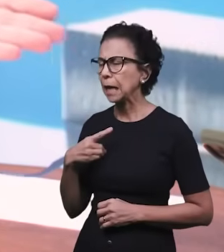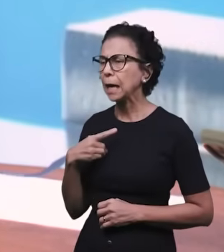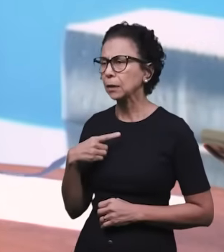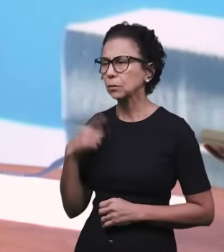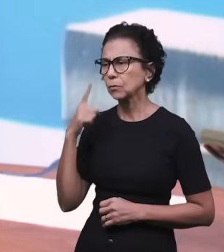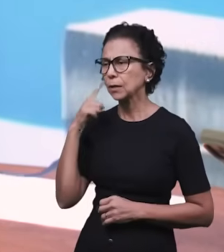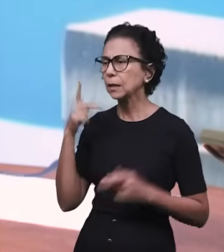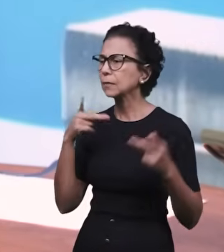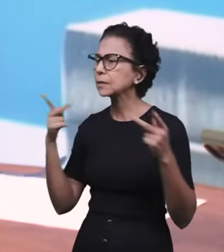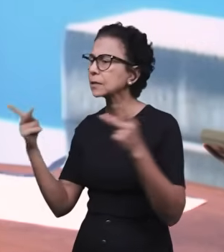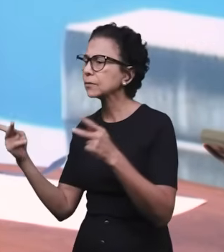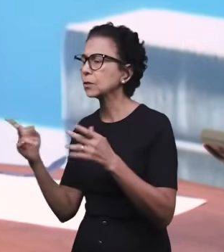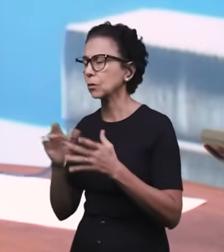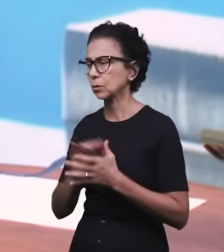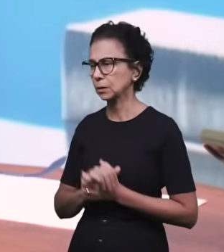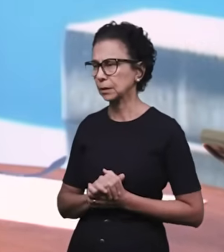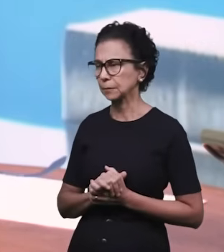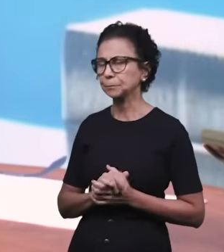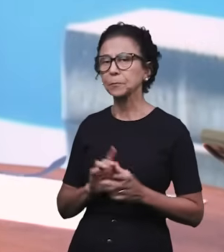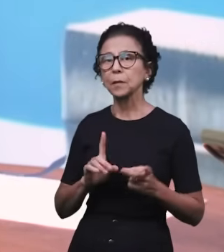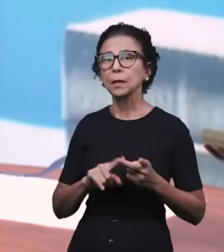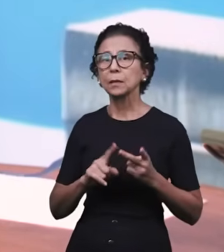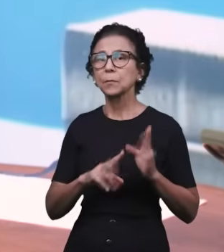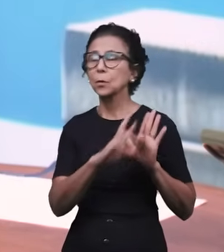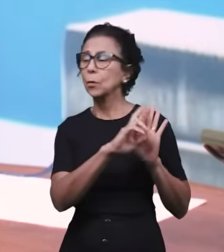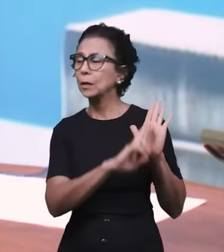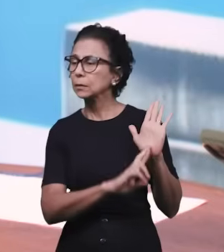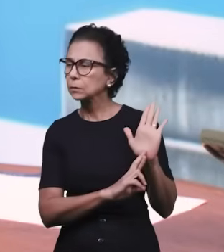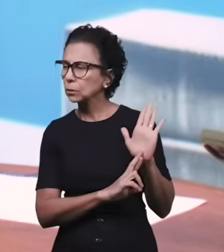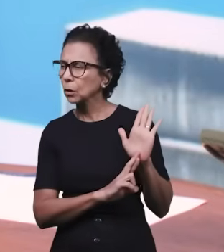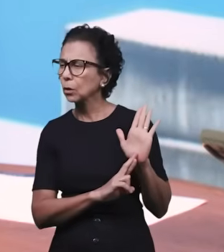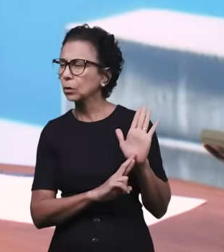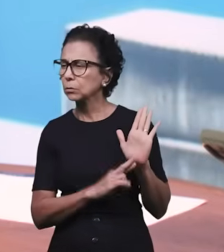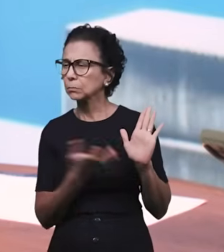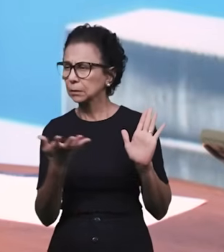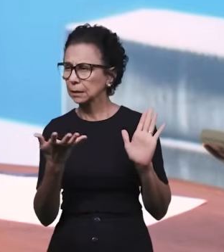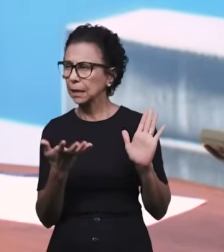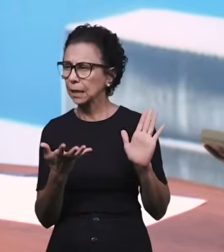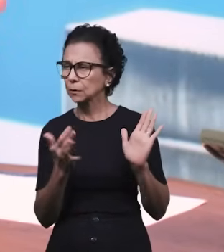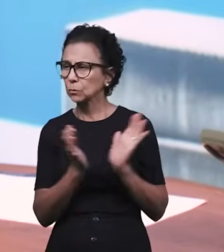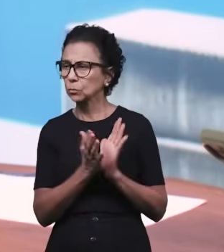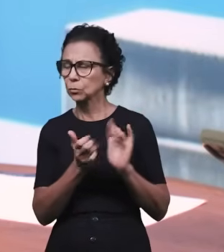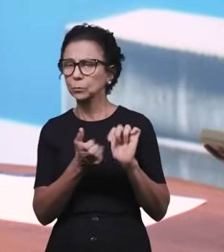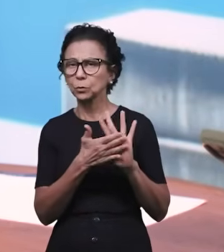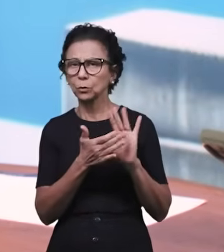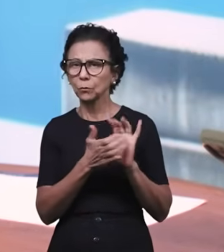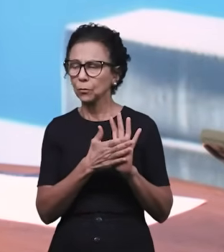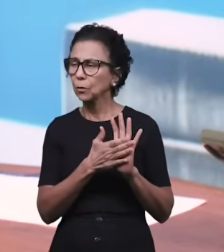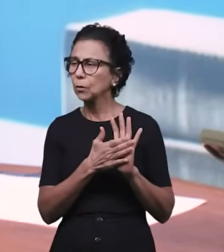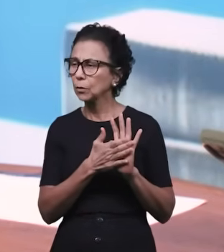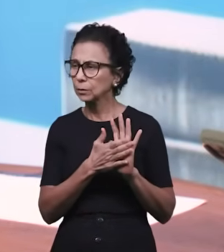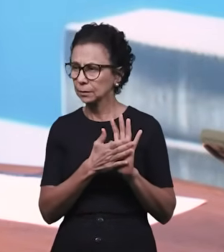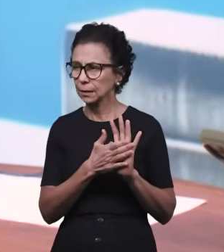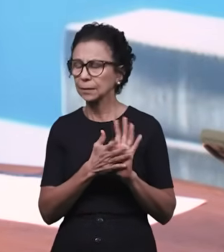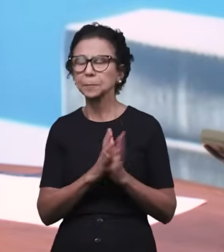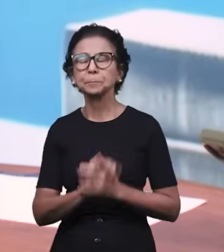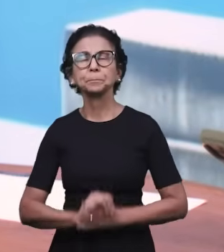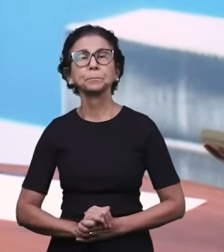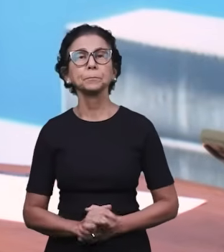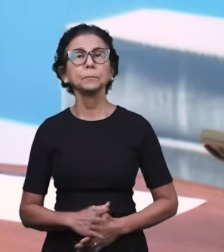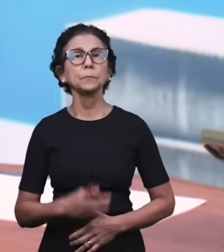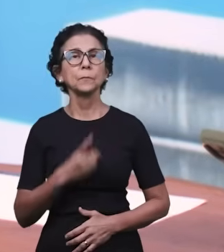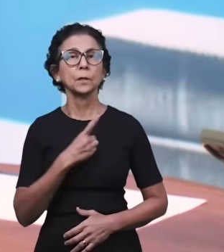grupo de assistência, ele está à frente de um grupo de assistência, ele está à frente do grupo louvor, o que ele está na responsabilidade que o Senhor revelou e o pastor